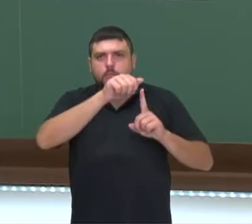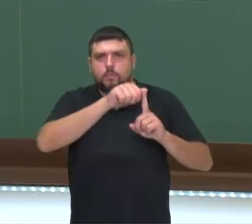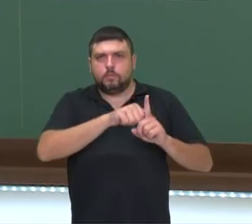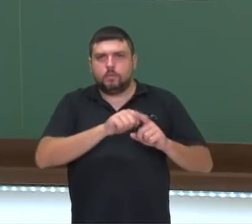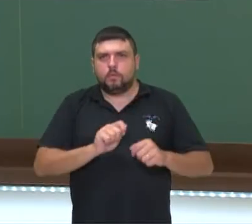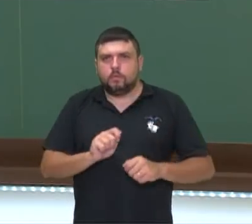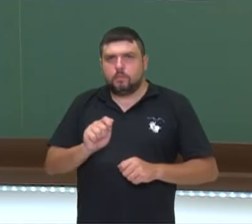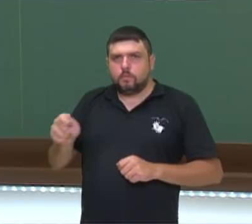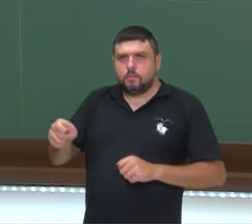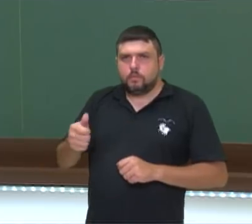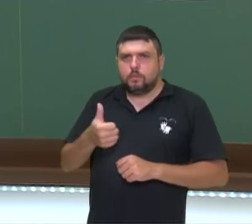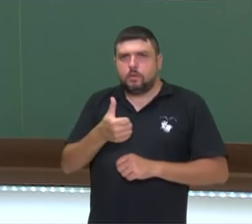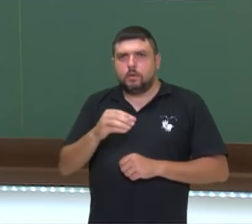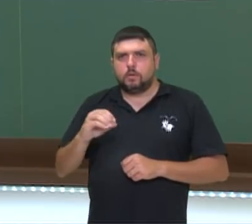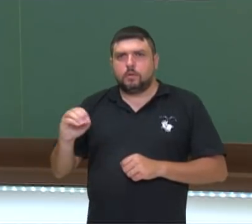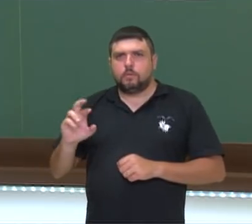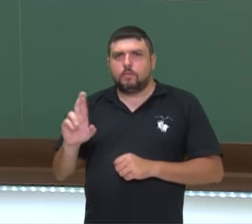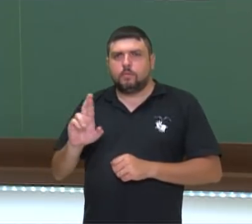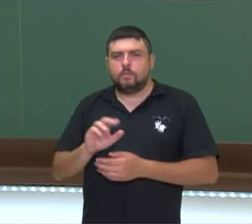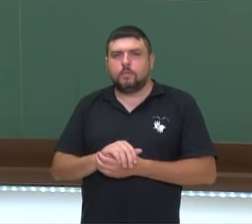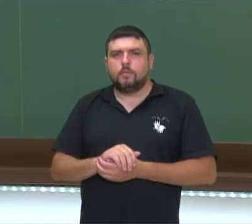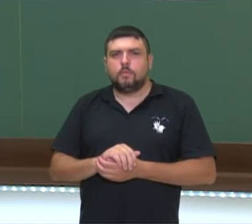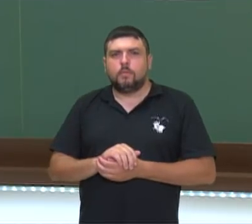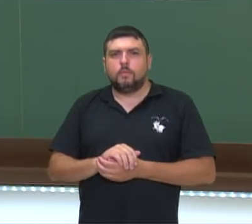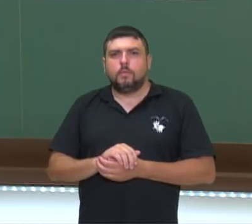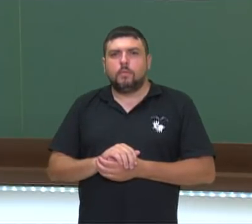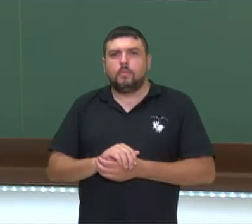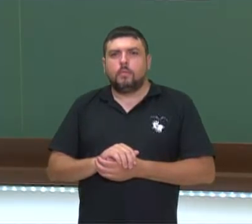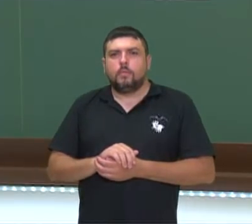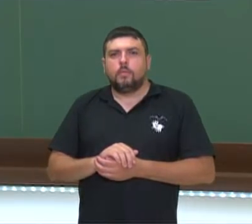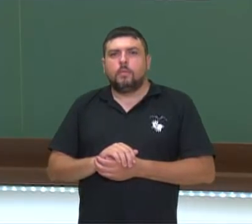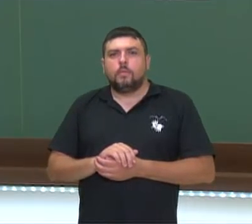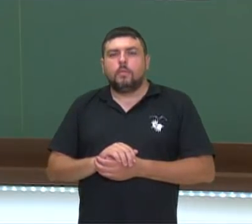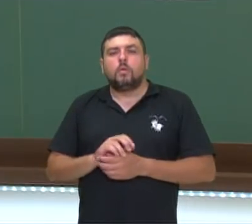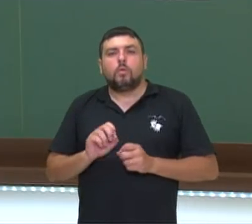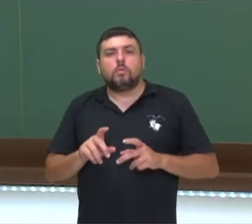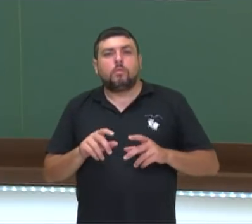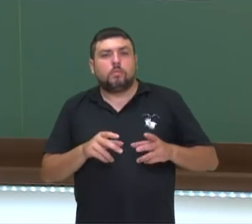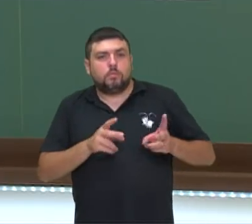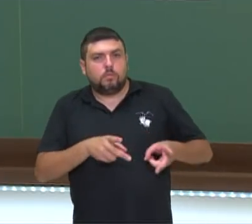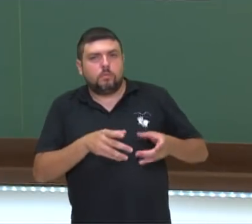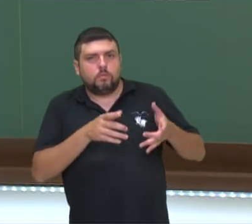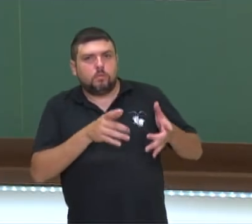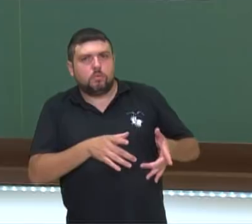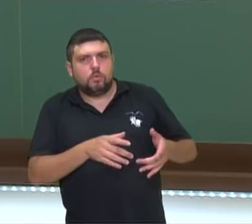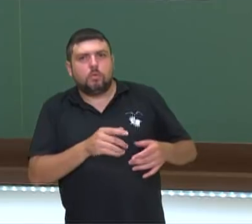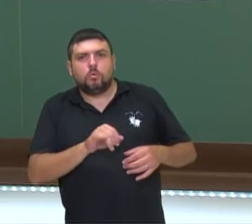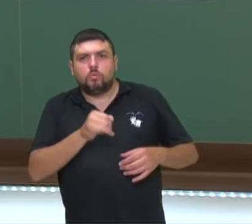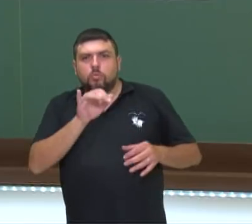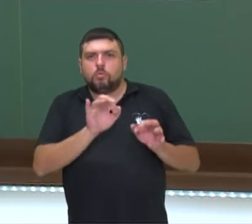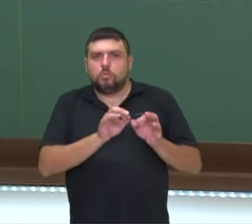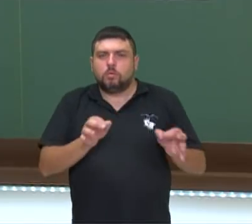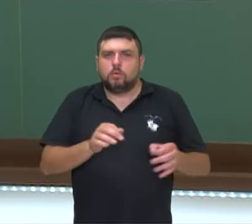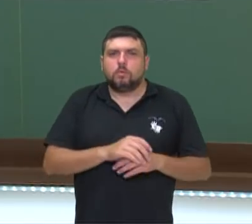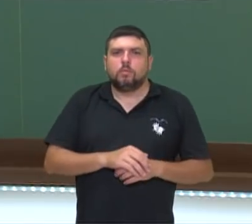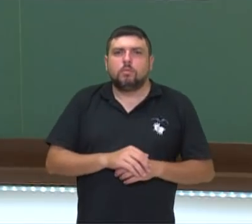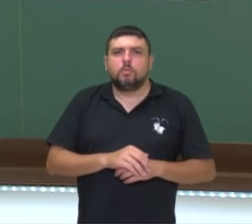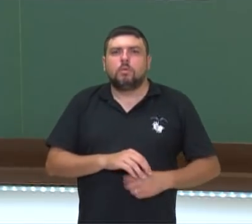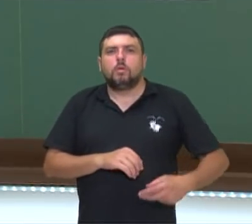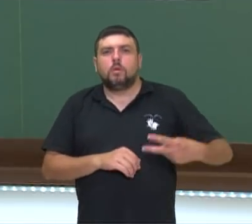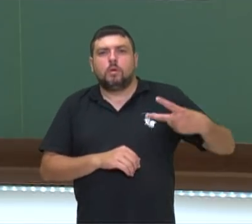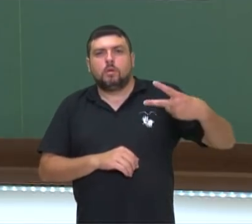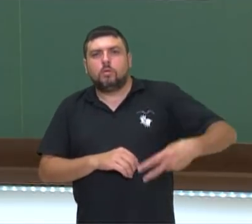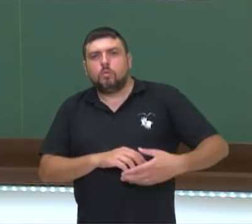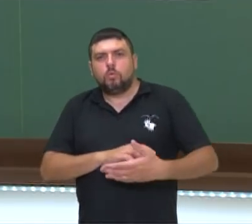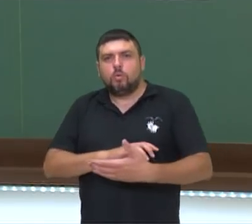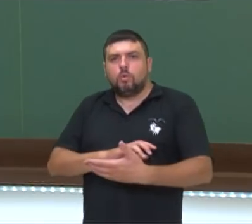100 e continuou o resto emprestado, correndo juros simples. e nós queremos saber qual